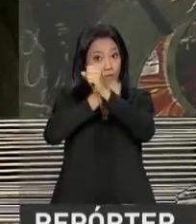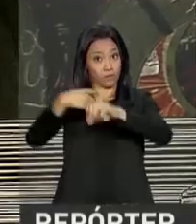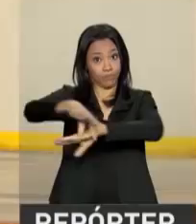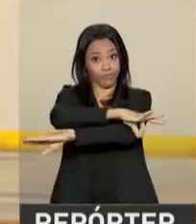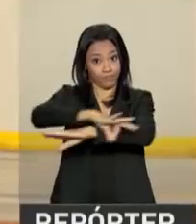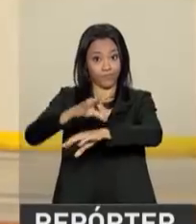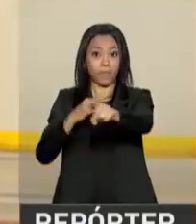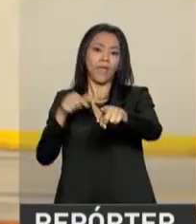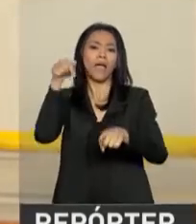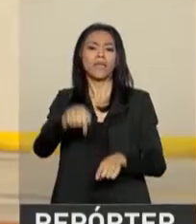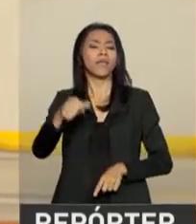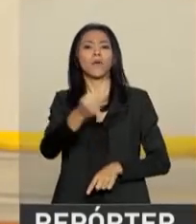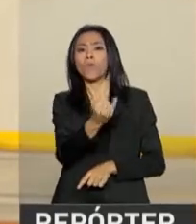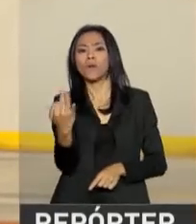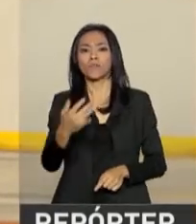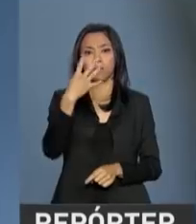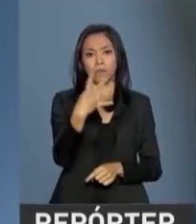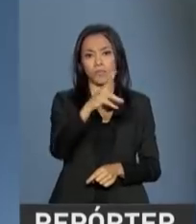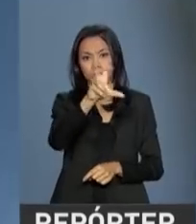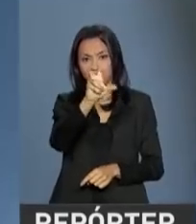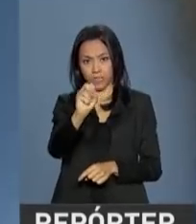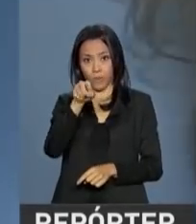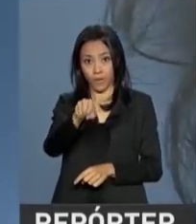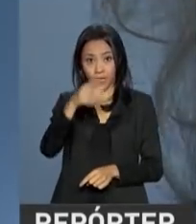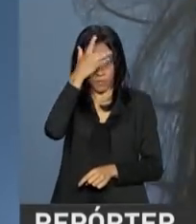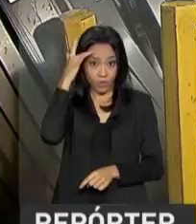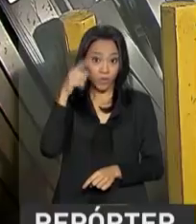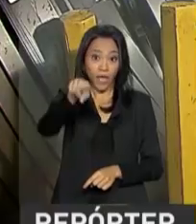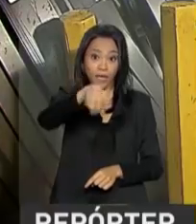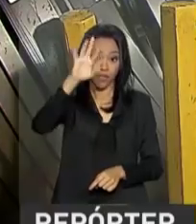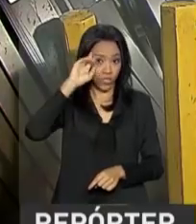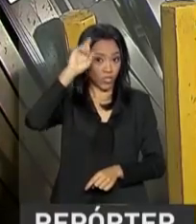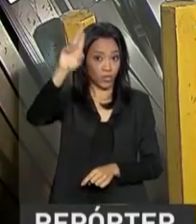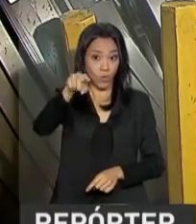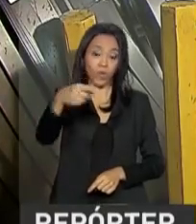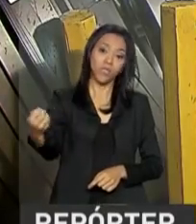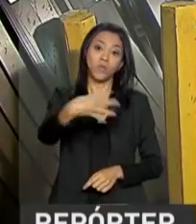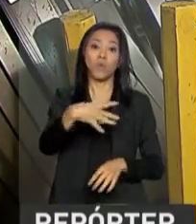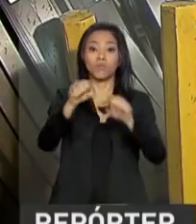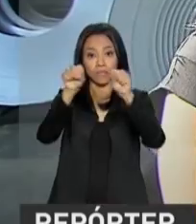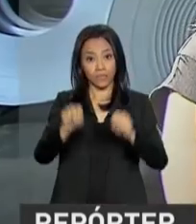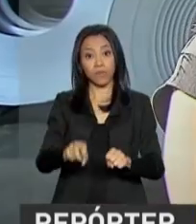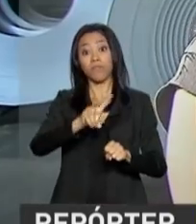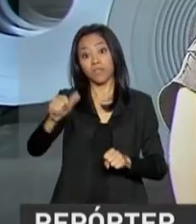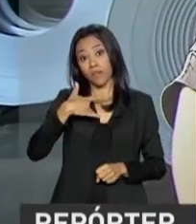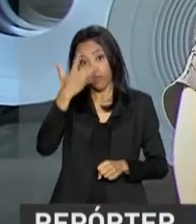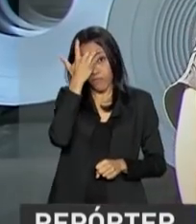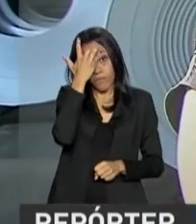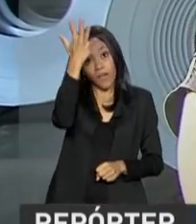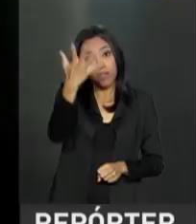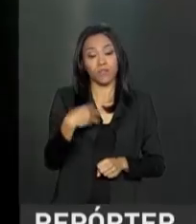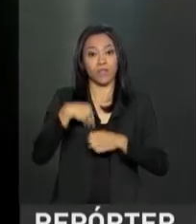trabalham 450 pessoas para a diretora da empresa um novo sistema deve facilitar a consolidação